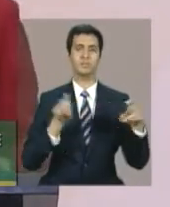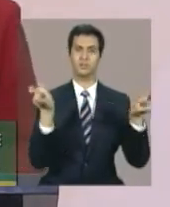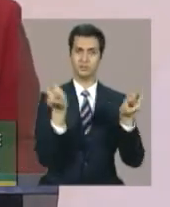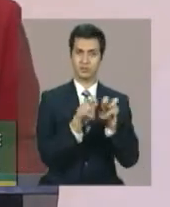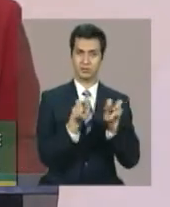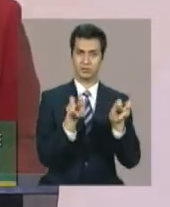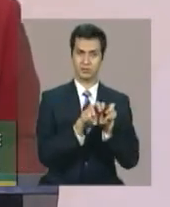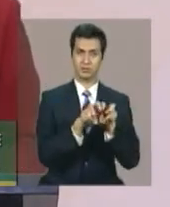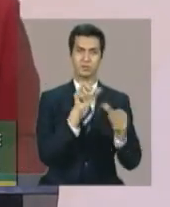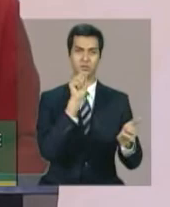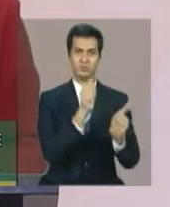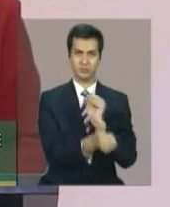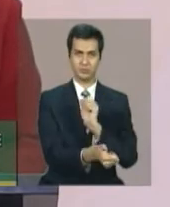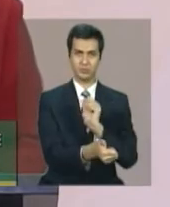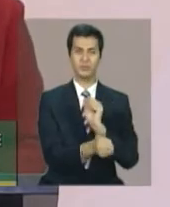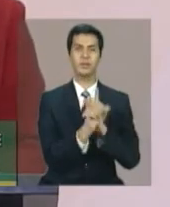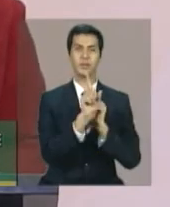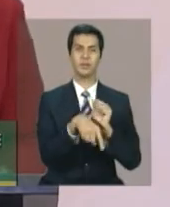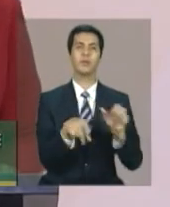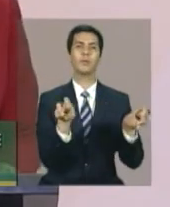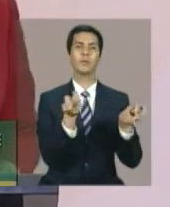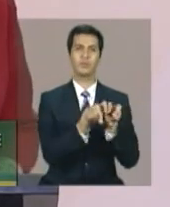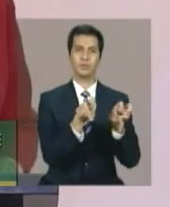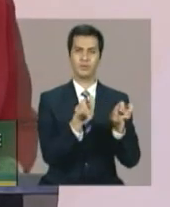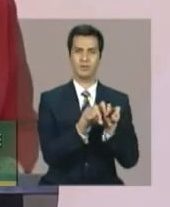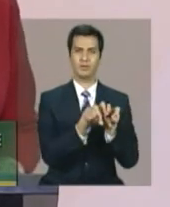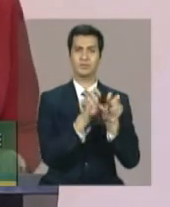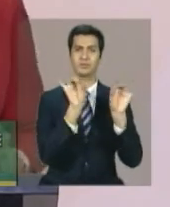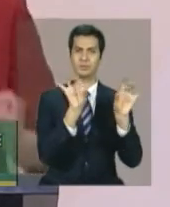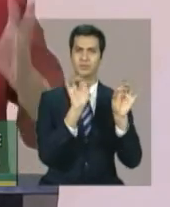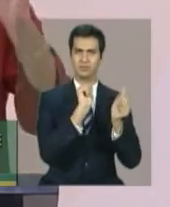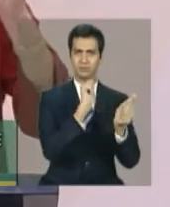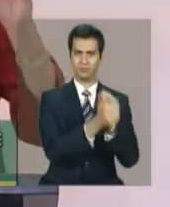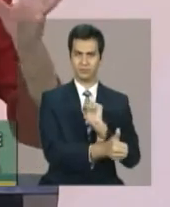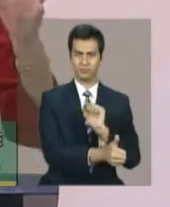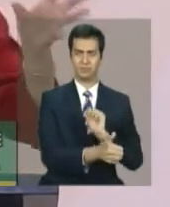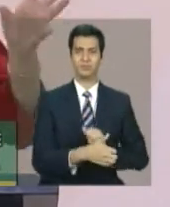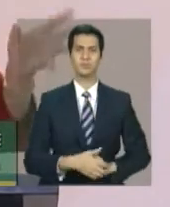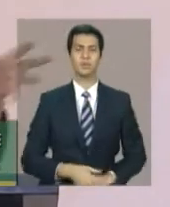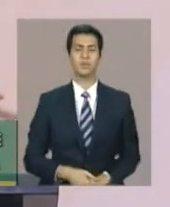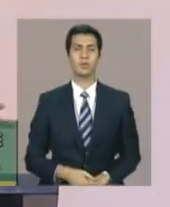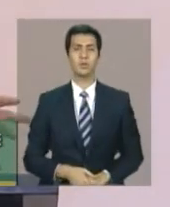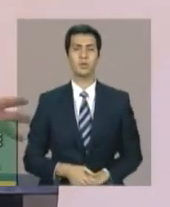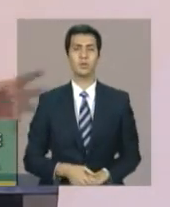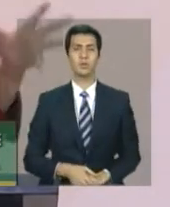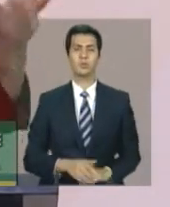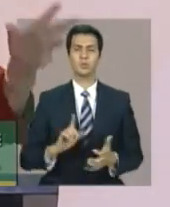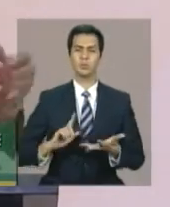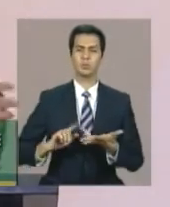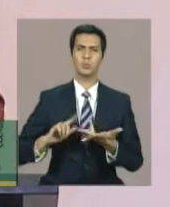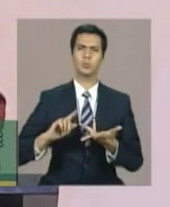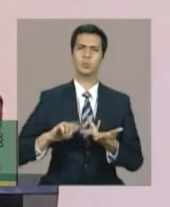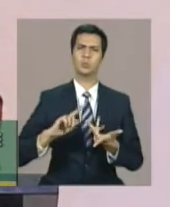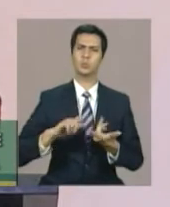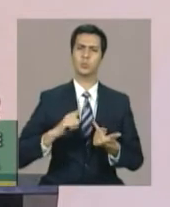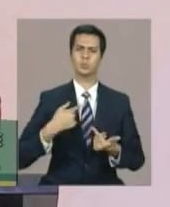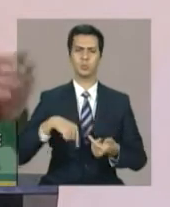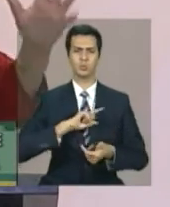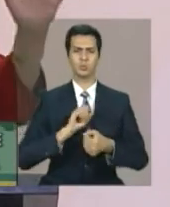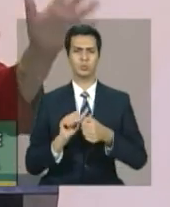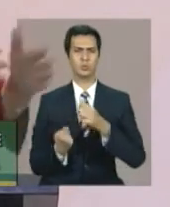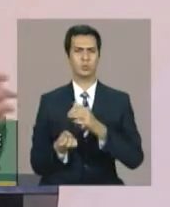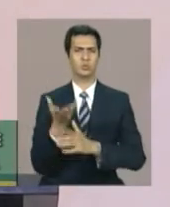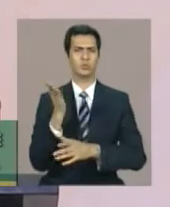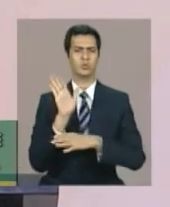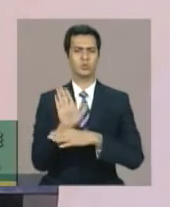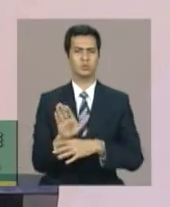esportivas, as chamadas quadras do PAC. Isso faz parte de uma visão integrada da questão